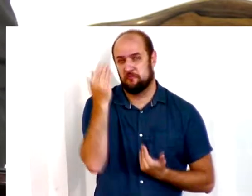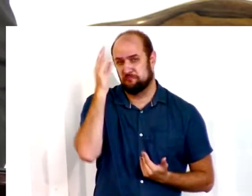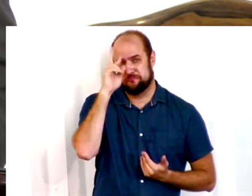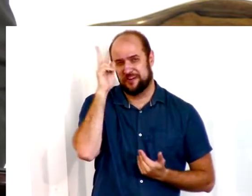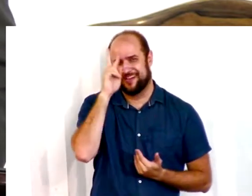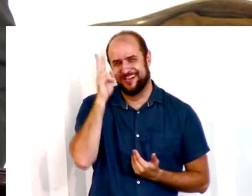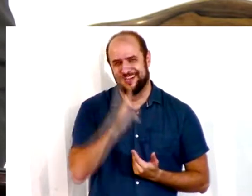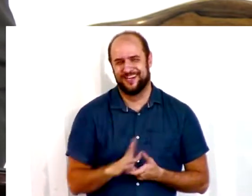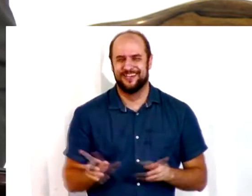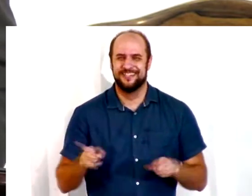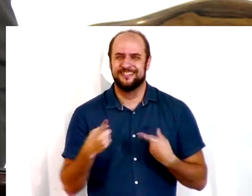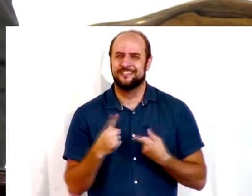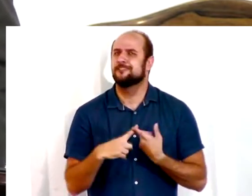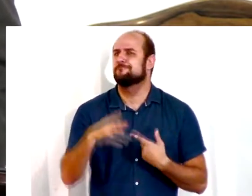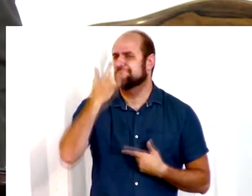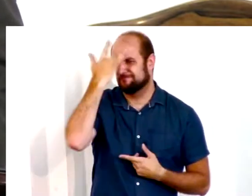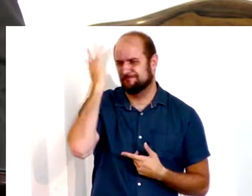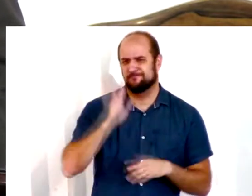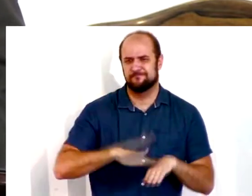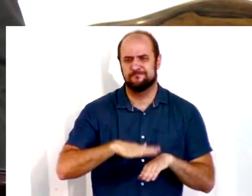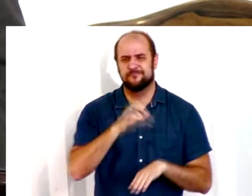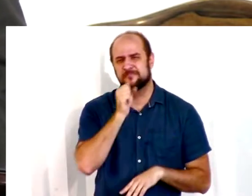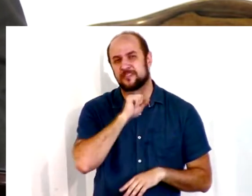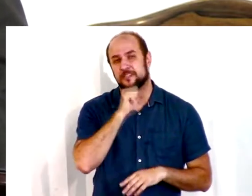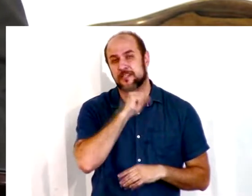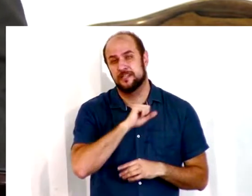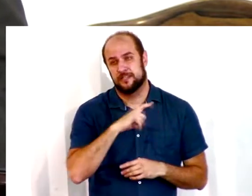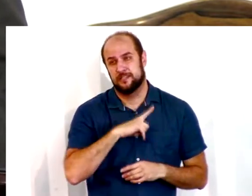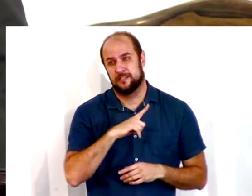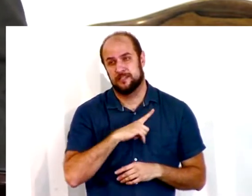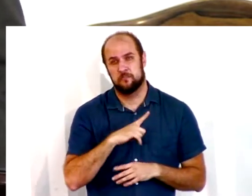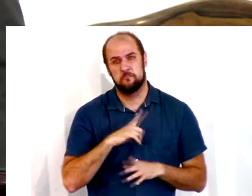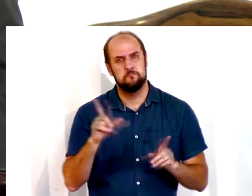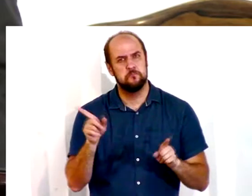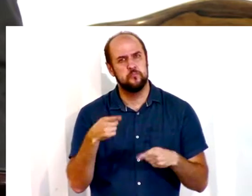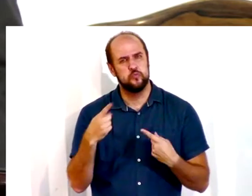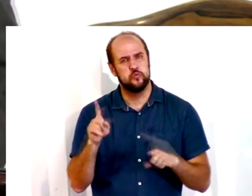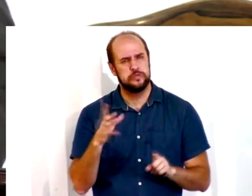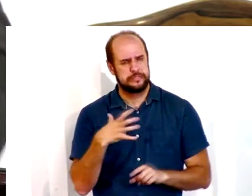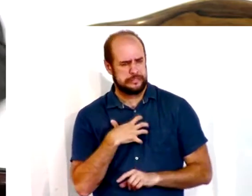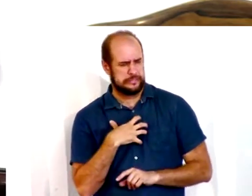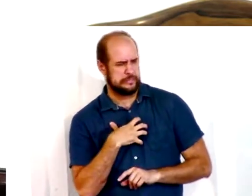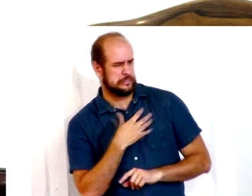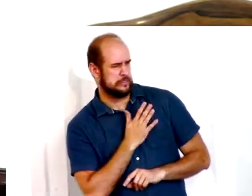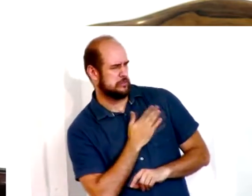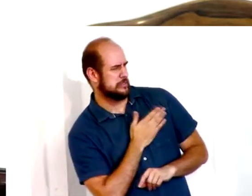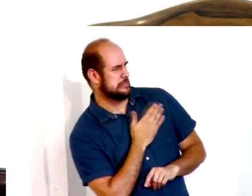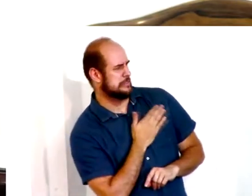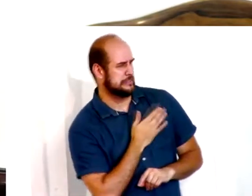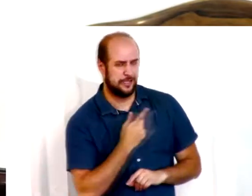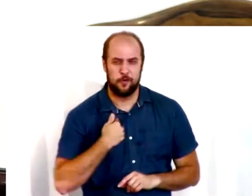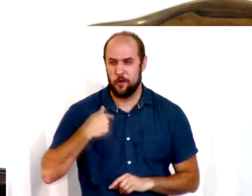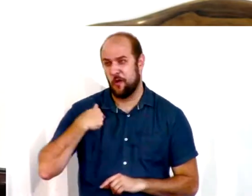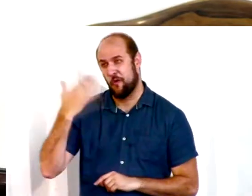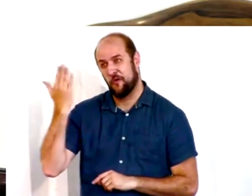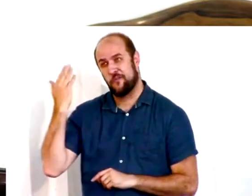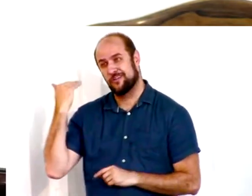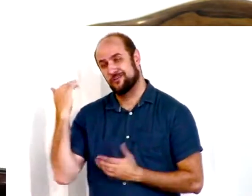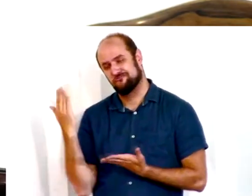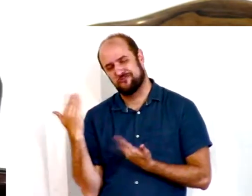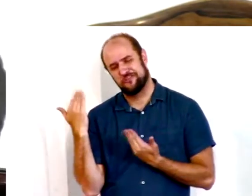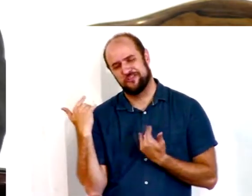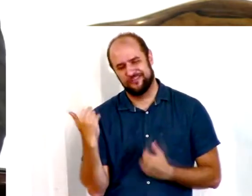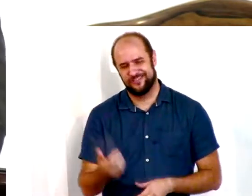ouviram, mas os mais antigos, isso era badalava o coração da minha época